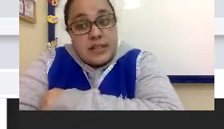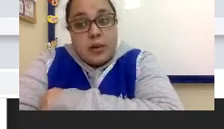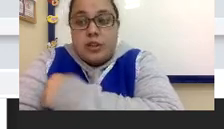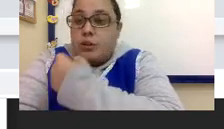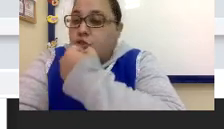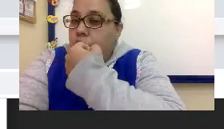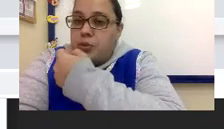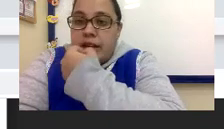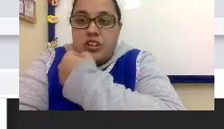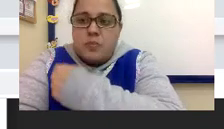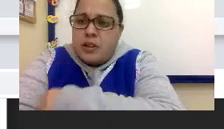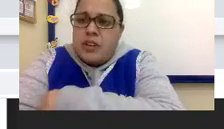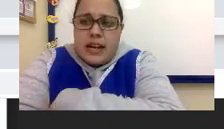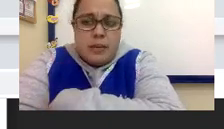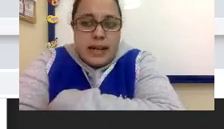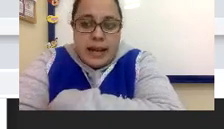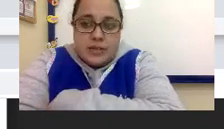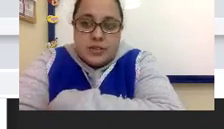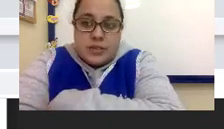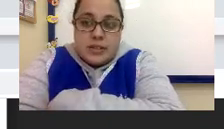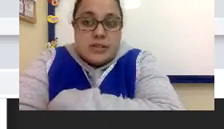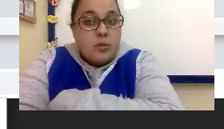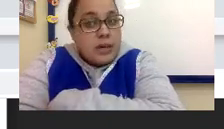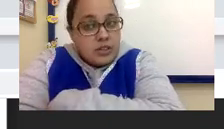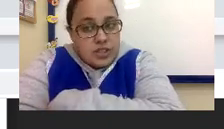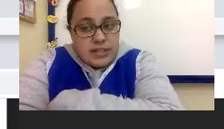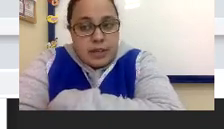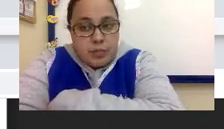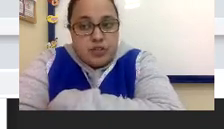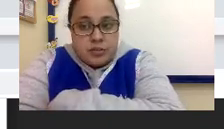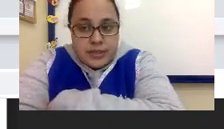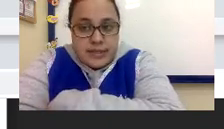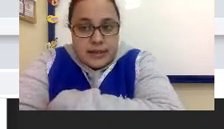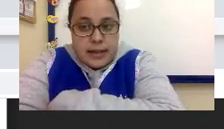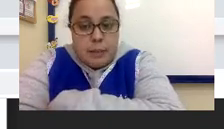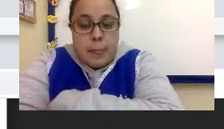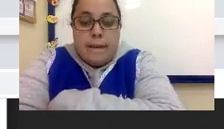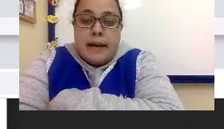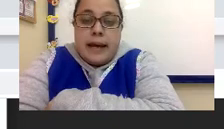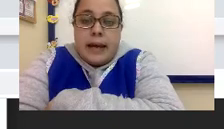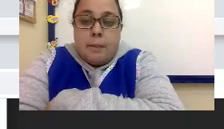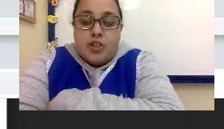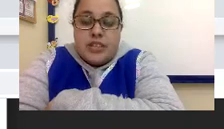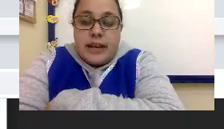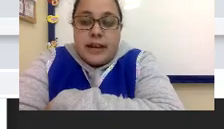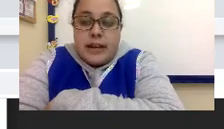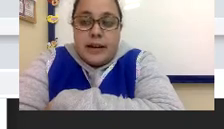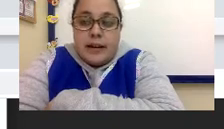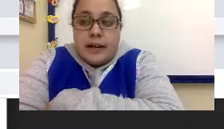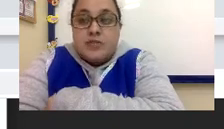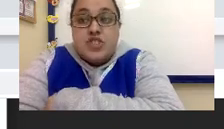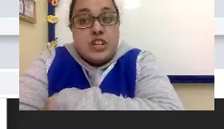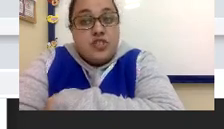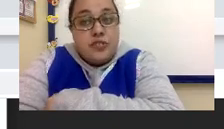manchas. Quando eu não escovo meu dente, eles podem ficar amarelados. Isso são manchas também que pode acontecer, né? Pode